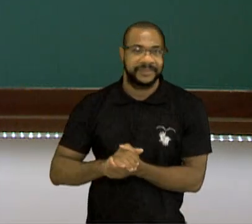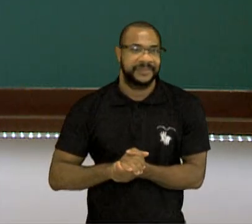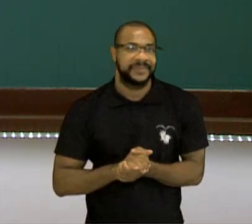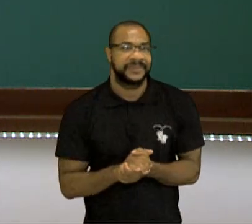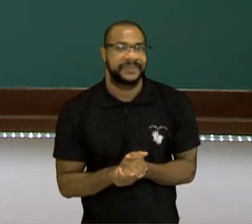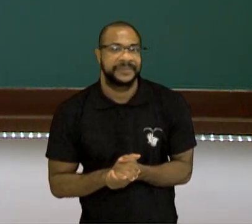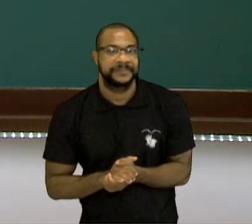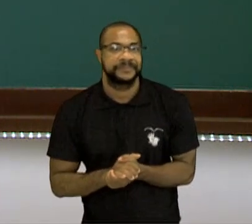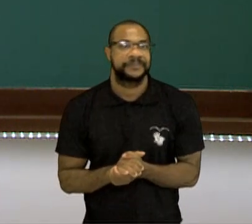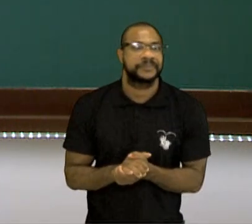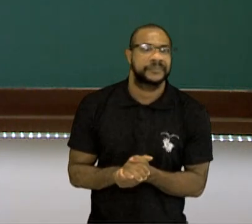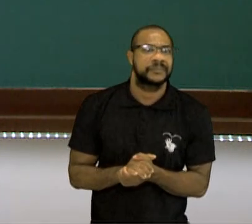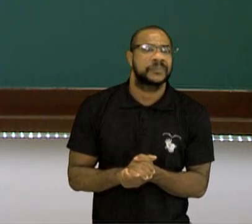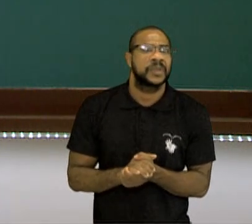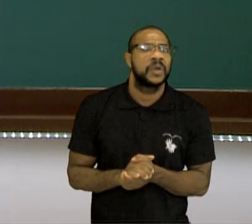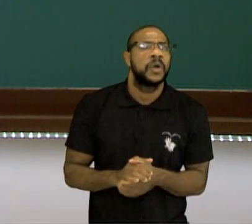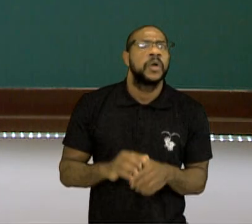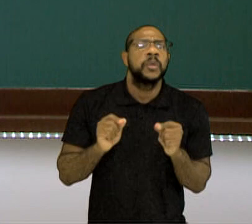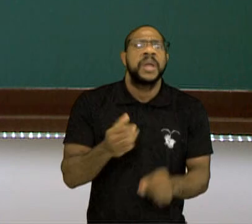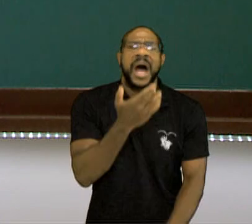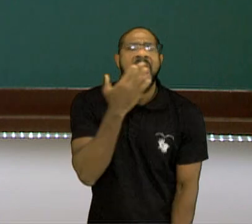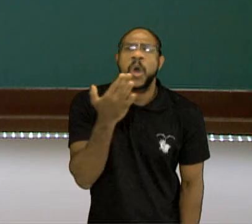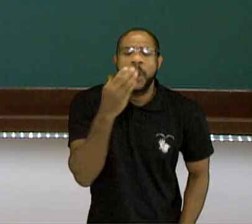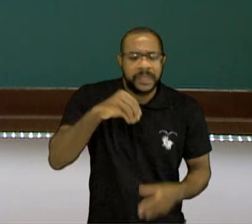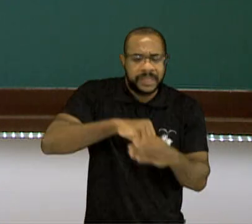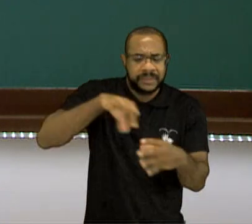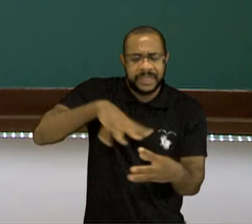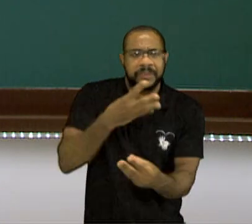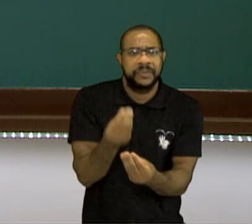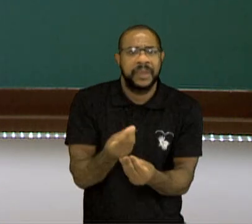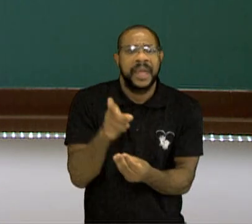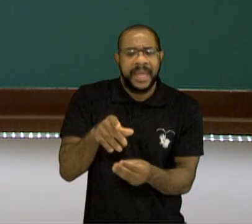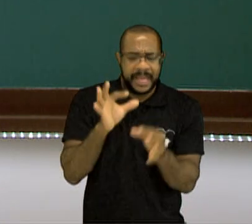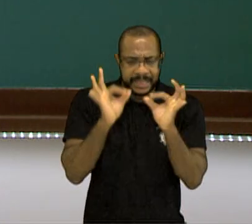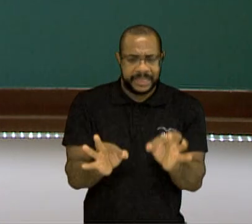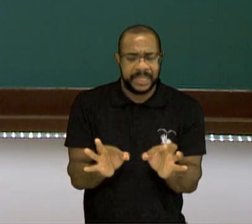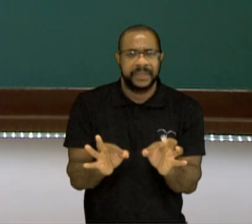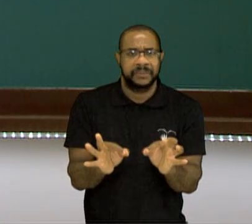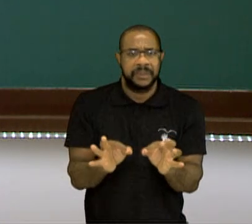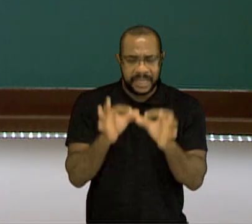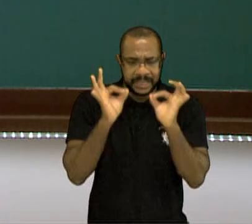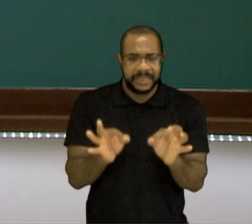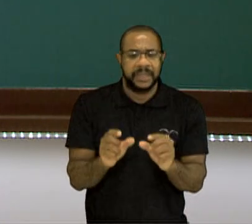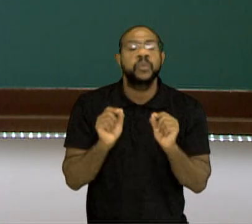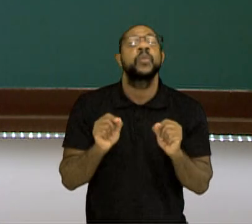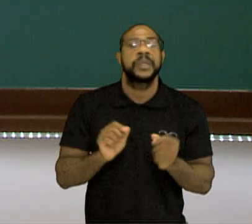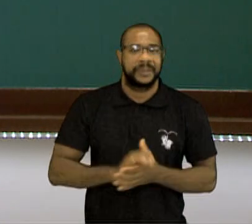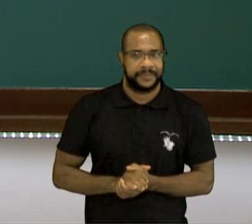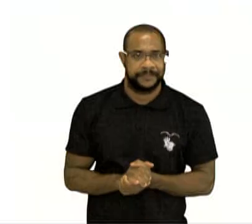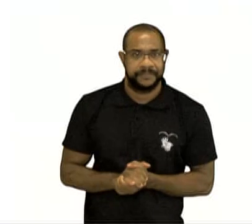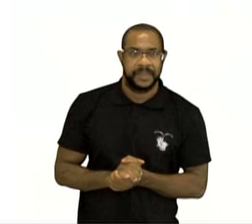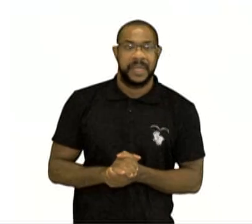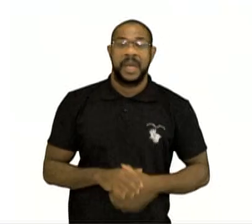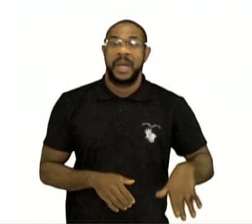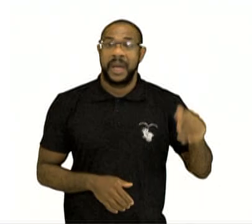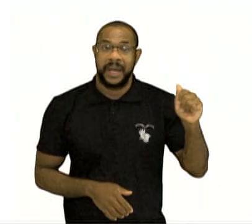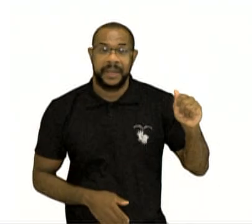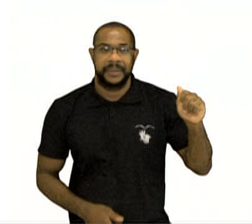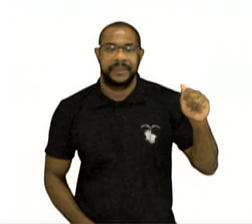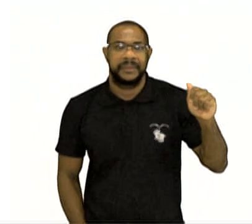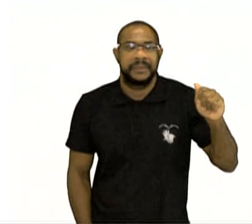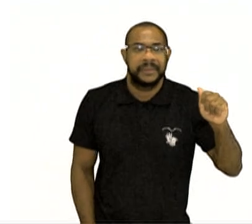Primeiro quiz. Sobre a cor na arte, é correto afirmar. Letra A.